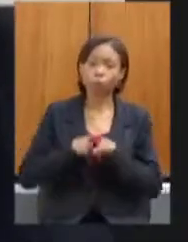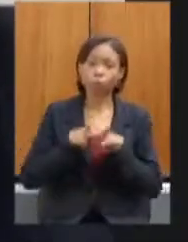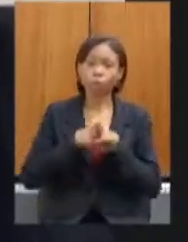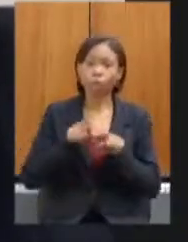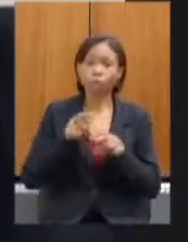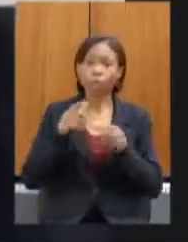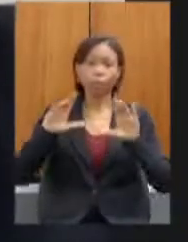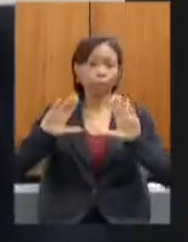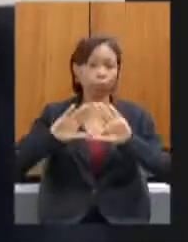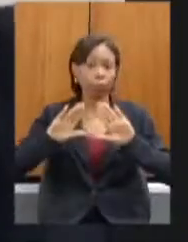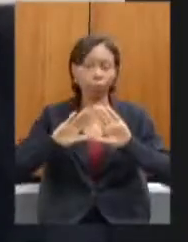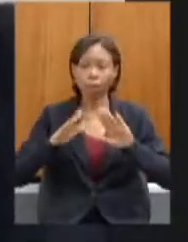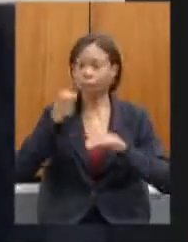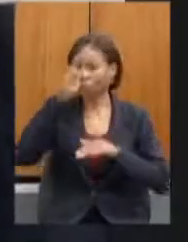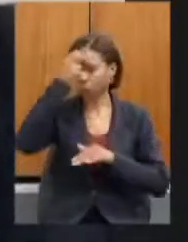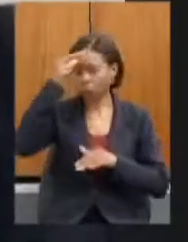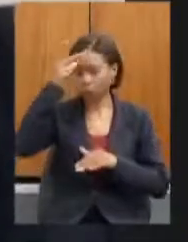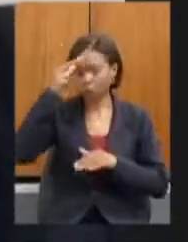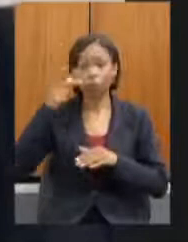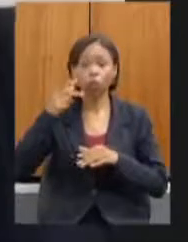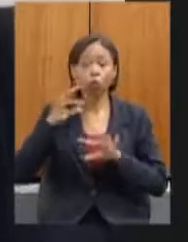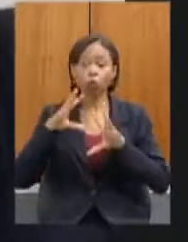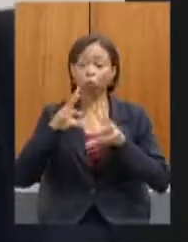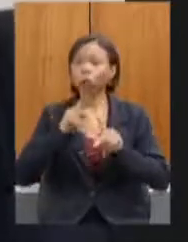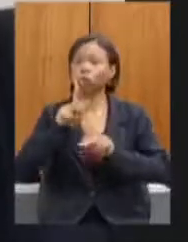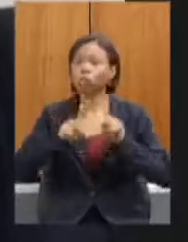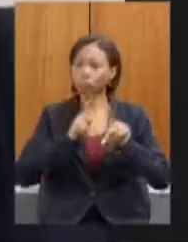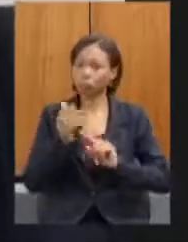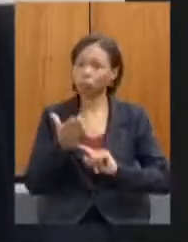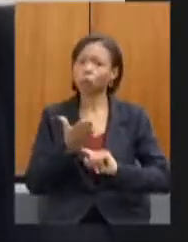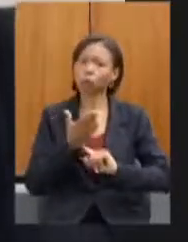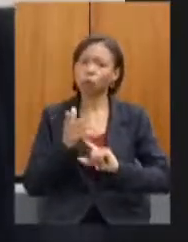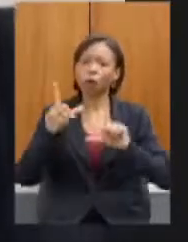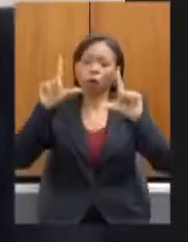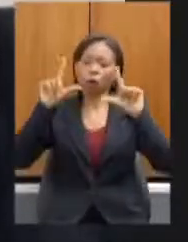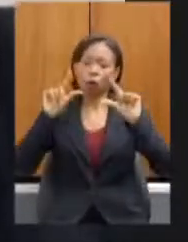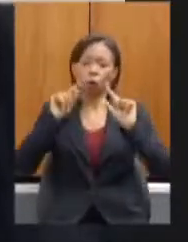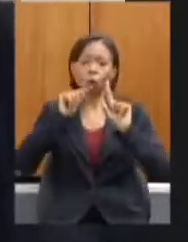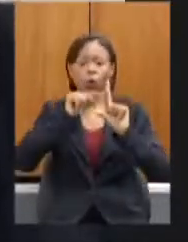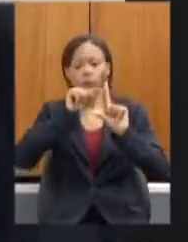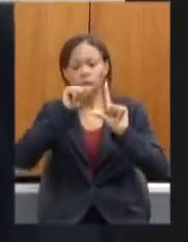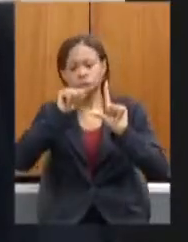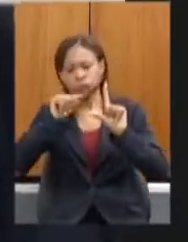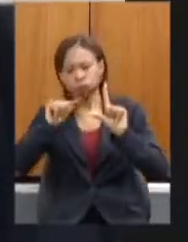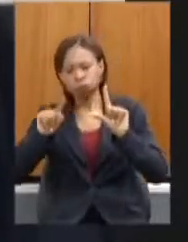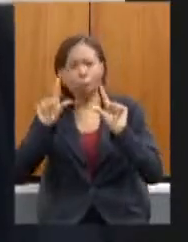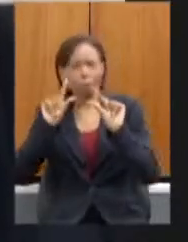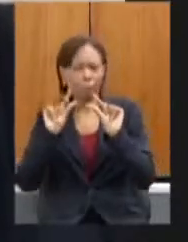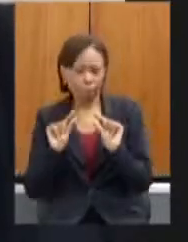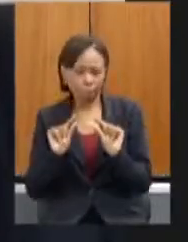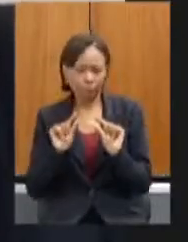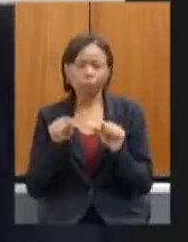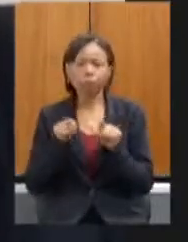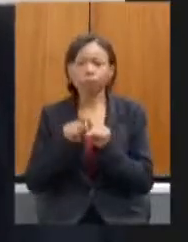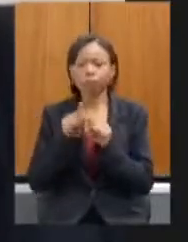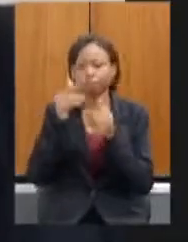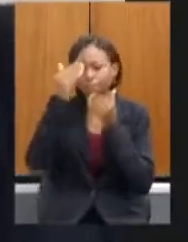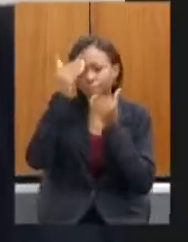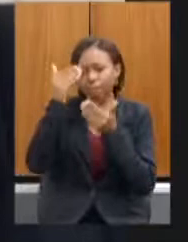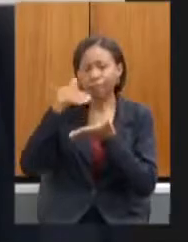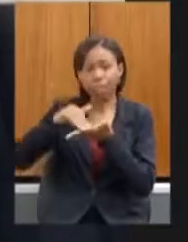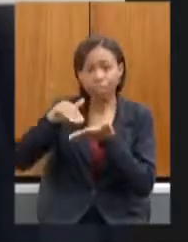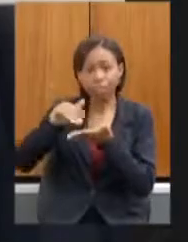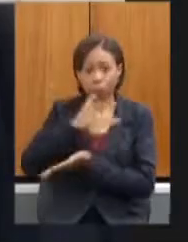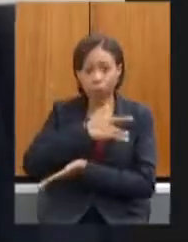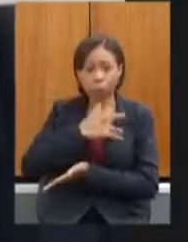da população que operou nós tivemos índices baixos e agradecer também o secretário de saúde por ter vindo